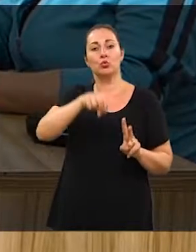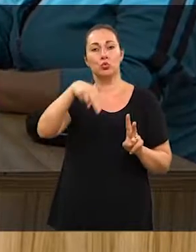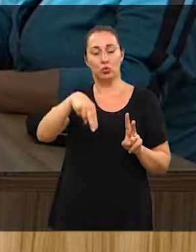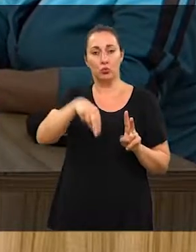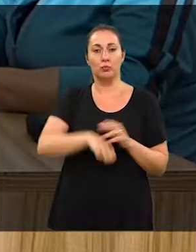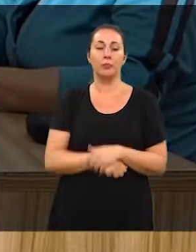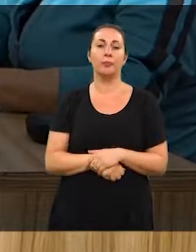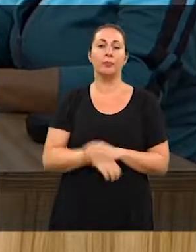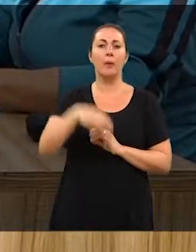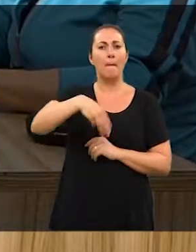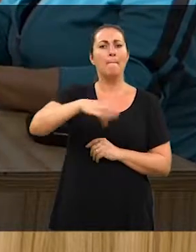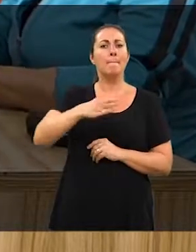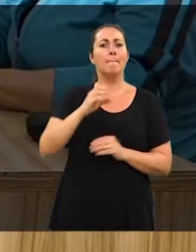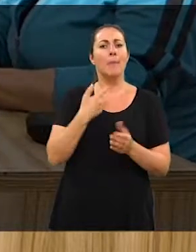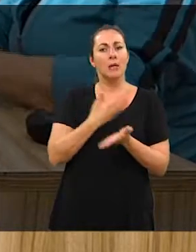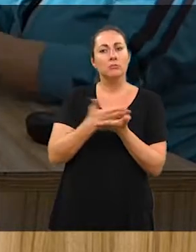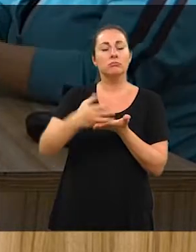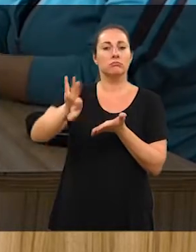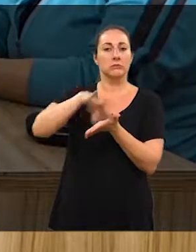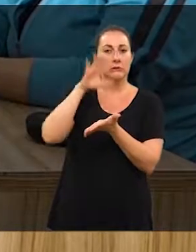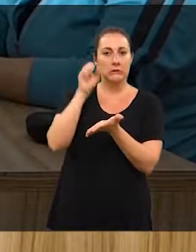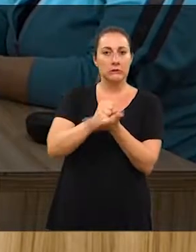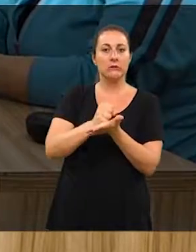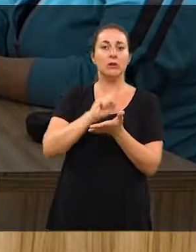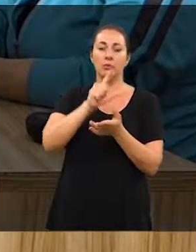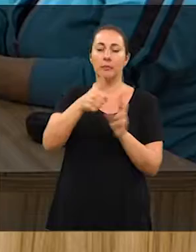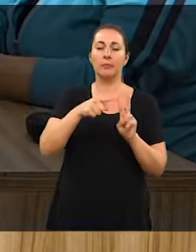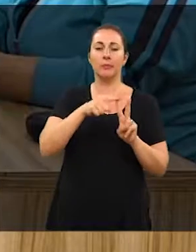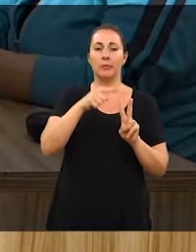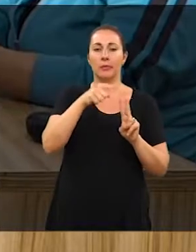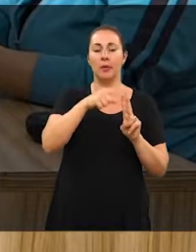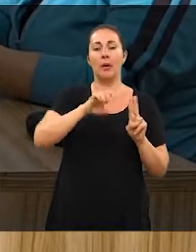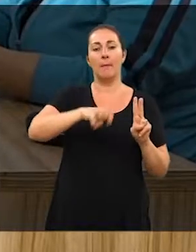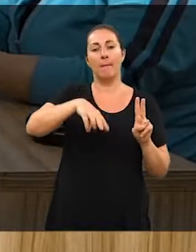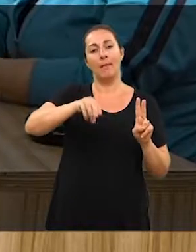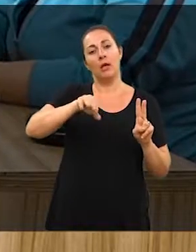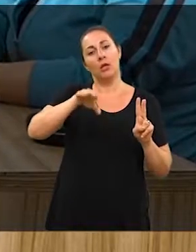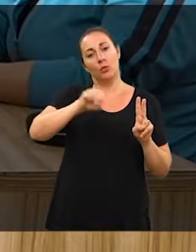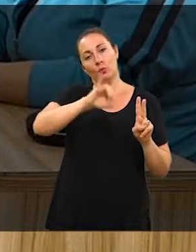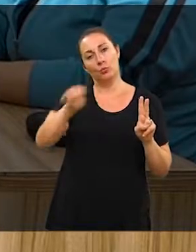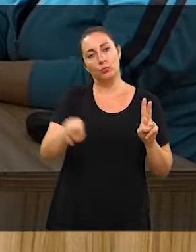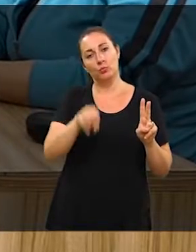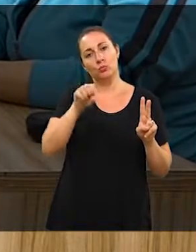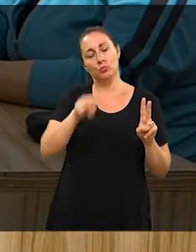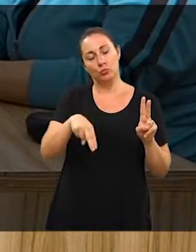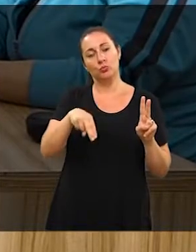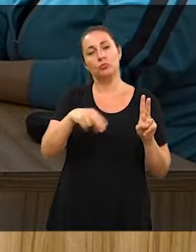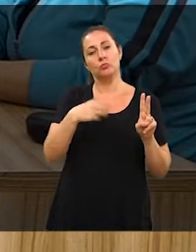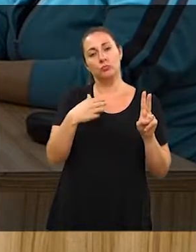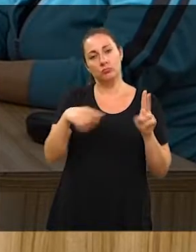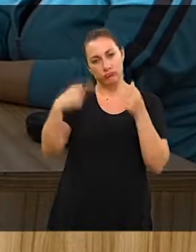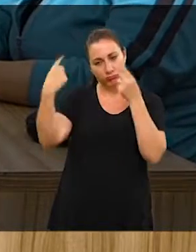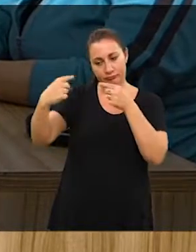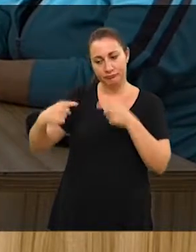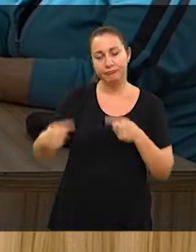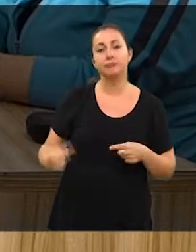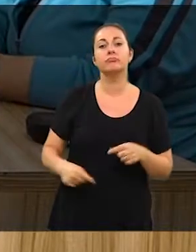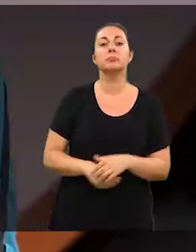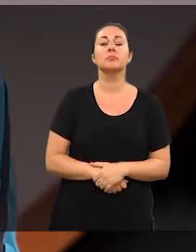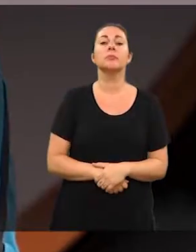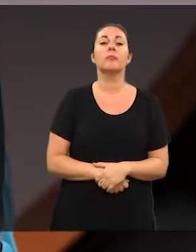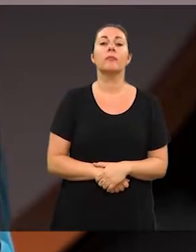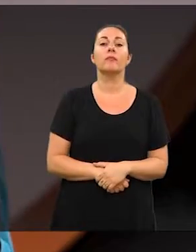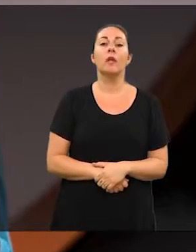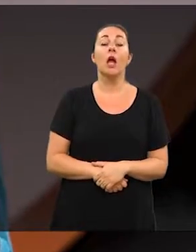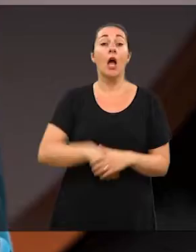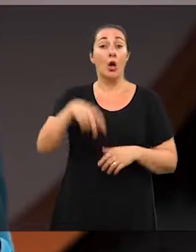as inscrições, né? E maio e junho serão feitos os jogos. E os jogos serão acompanhados por professores? Como que Sim. vai funcionar?